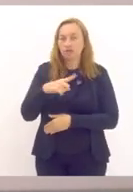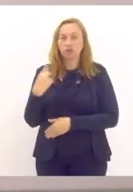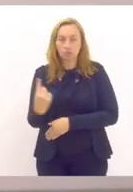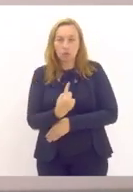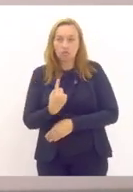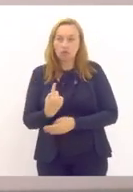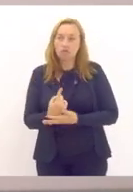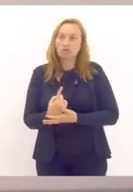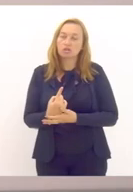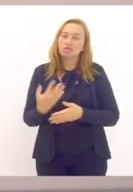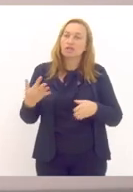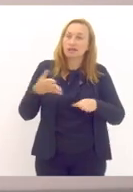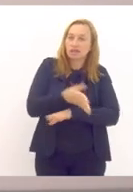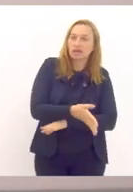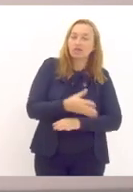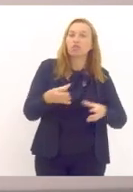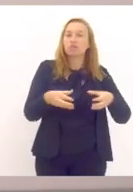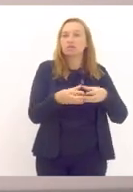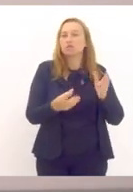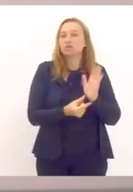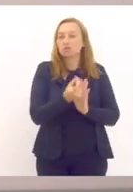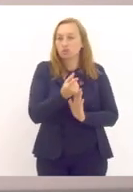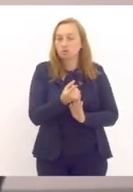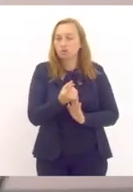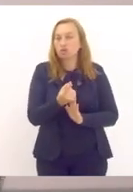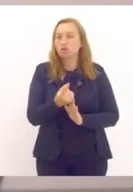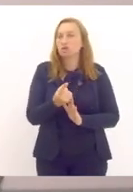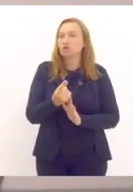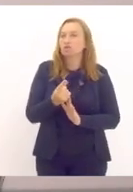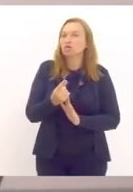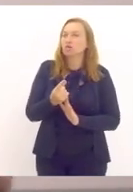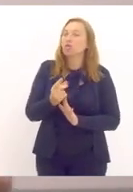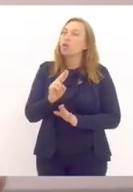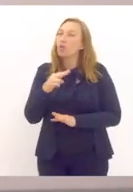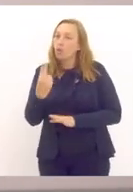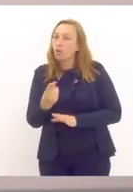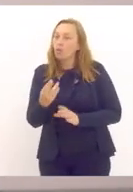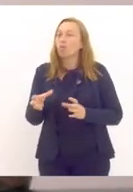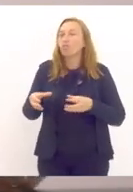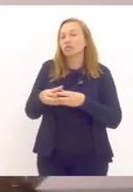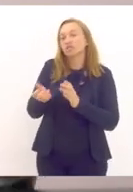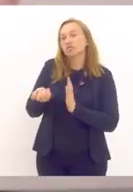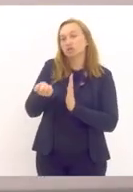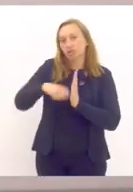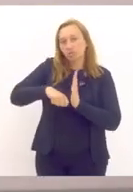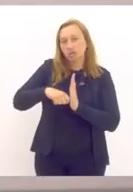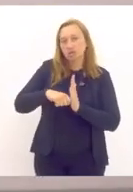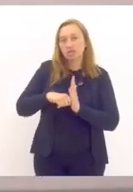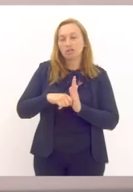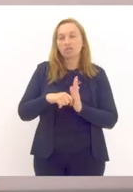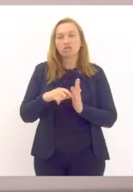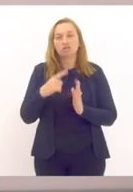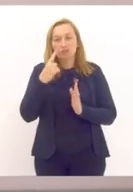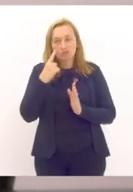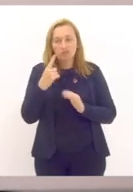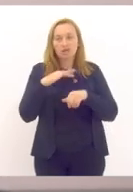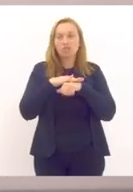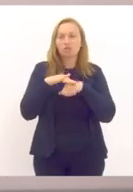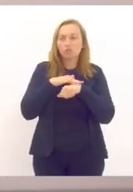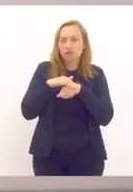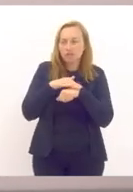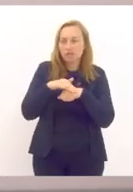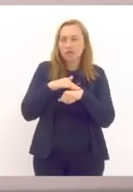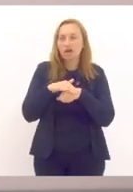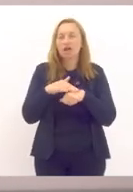entrar por aqui pela Comissão de Orçamento e Finanças ou pela Comissão de Tributação, a gente vai tentar fazer conversas com